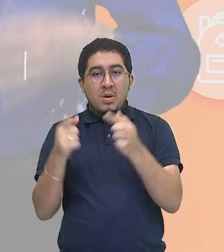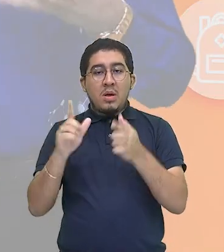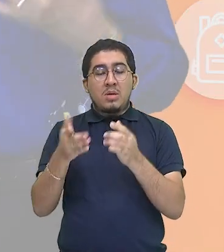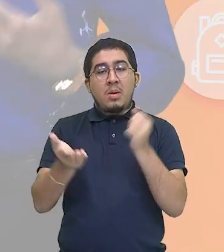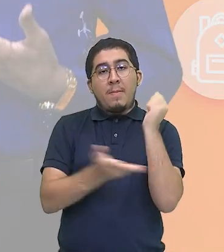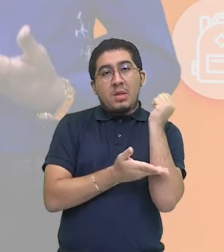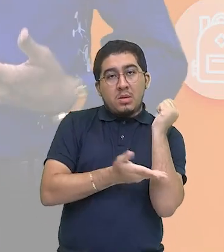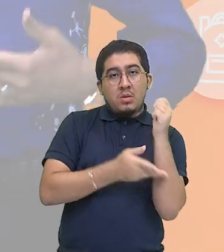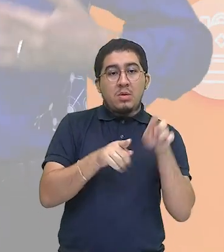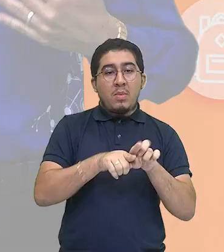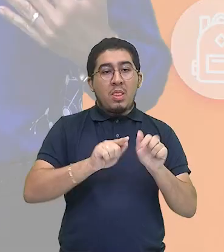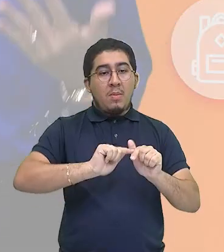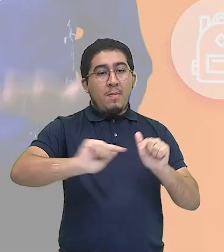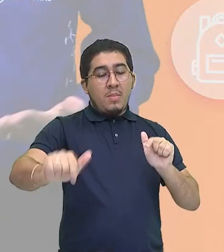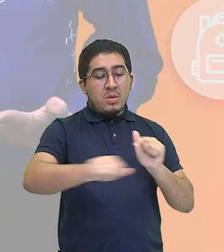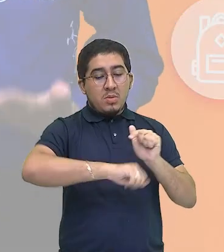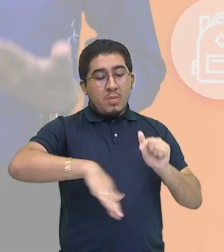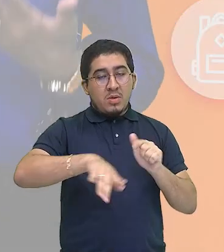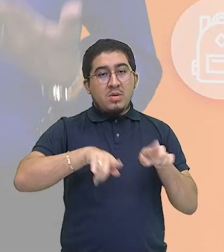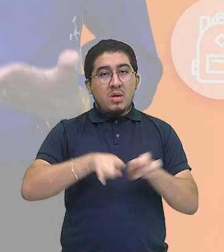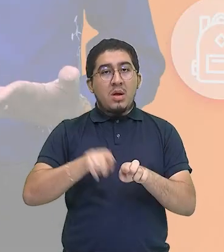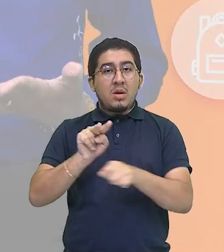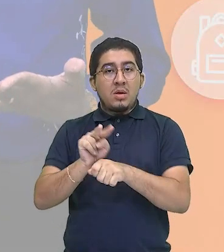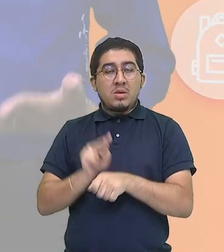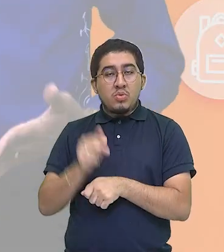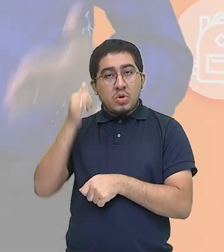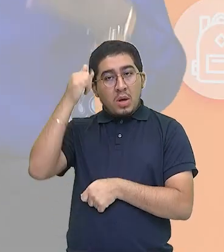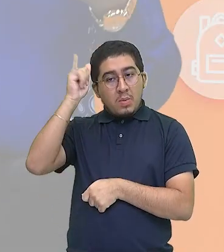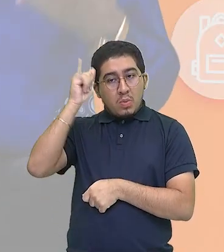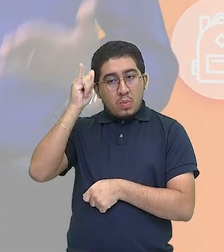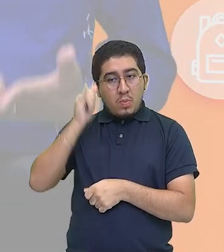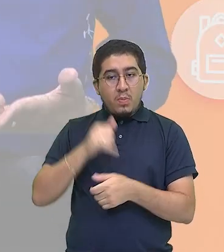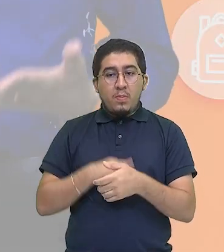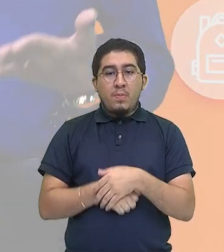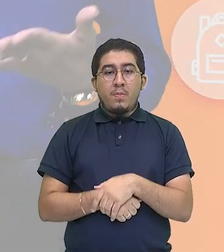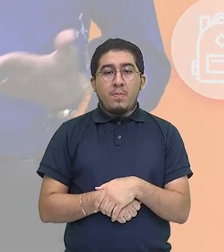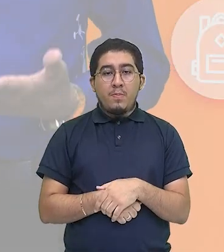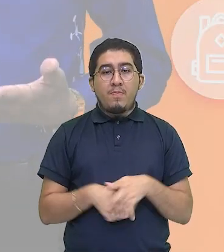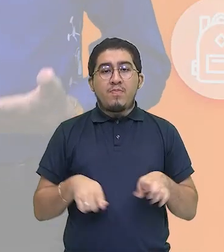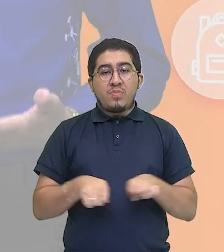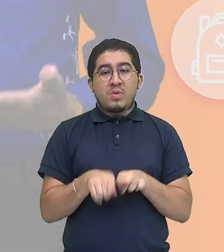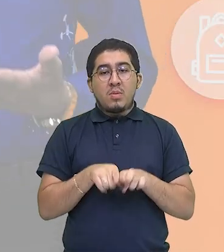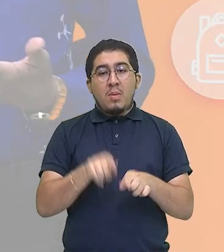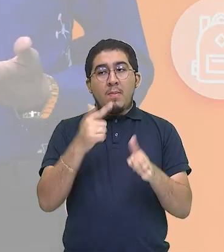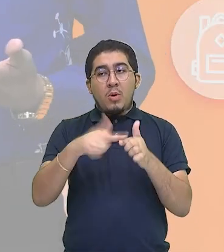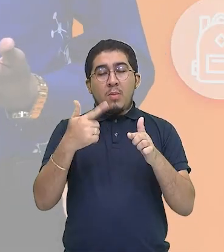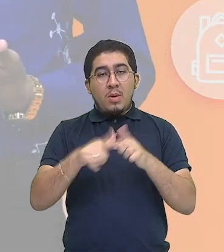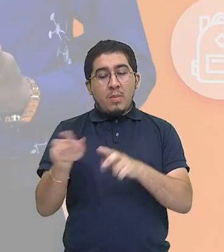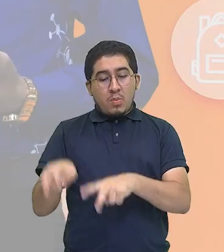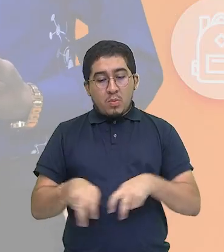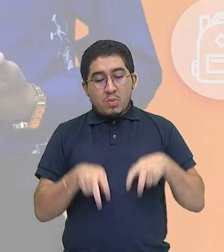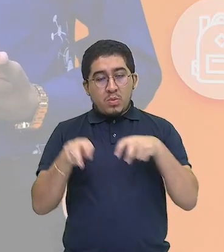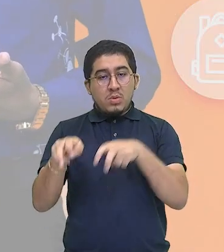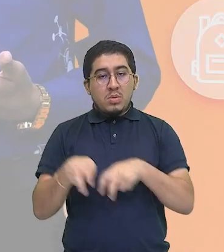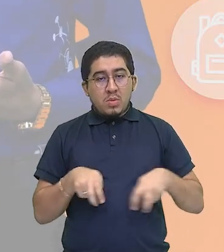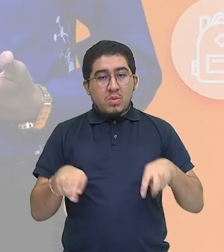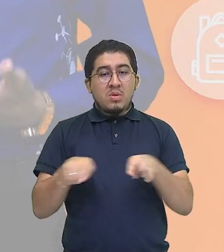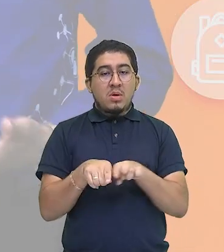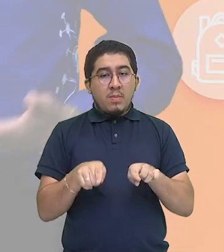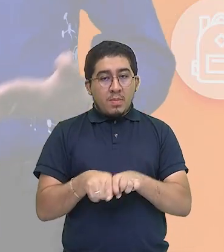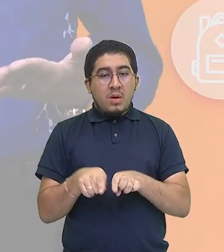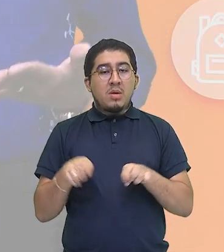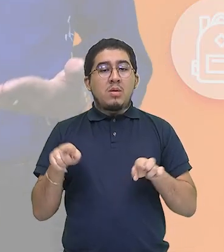floresta para a criação extensiva de gado. Os conflitos agrários envolvendo populações sem